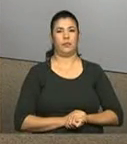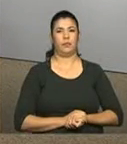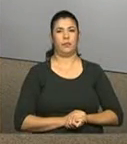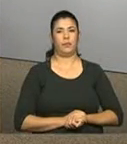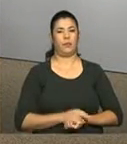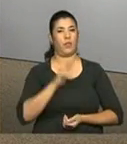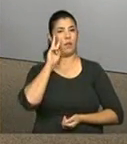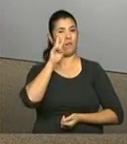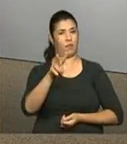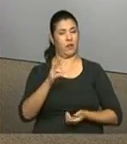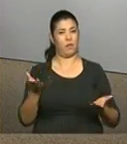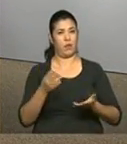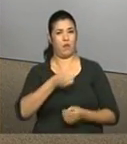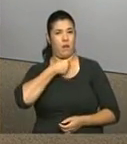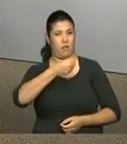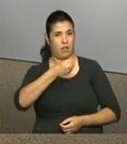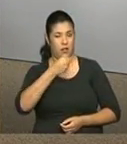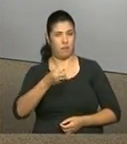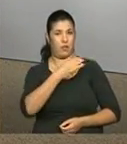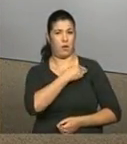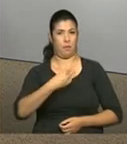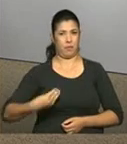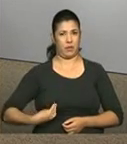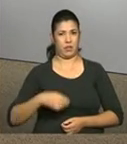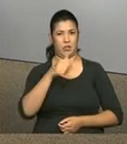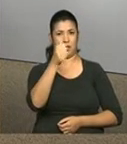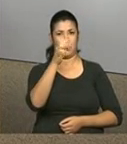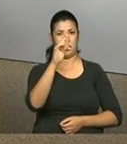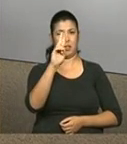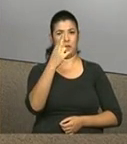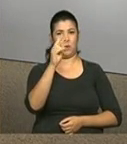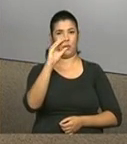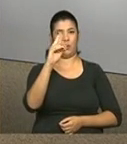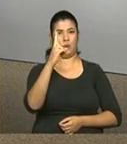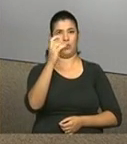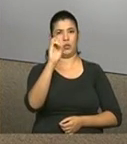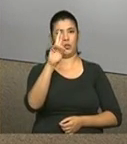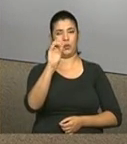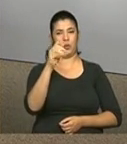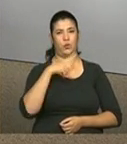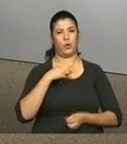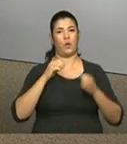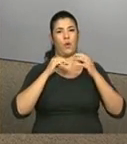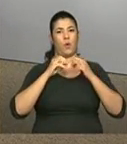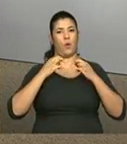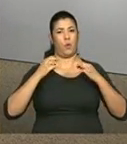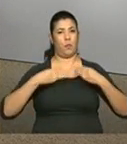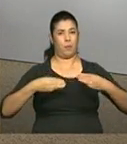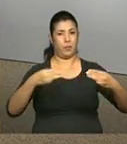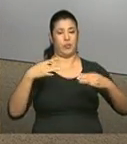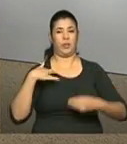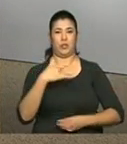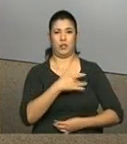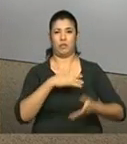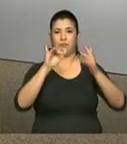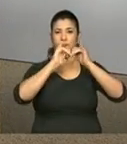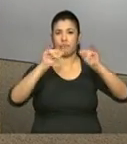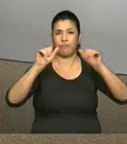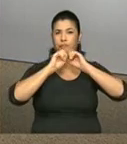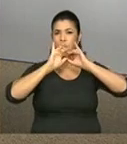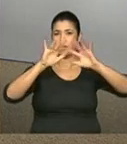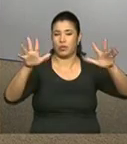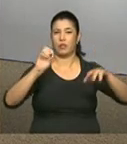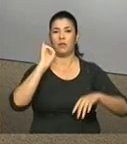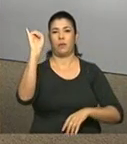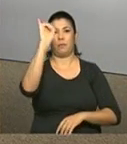Essa foi a entrevista ao vivo do ministro Arthur Chiorro. O Ministério da Saúde lançou hoje uma campanha para alertar sobre a